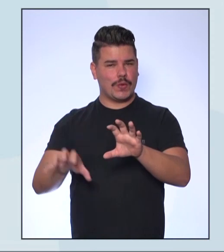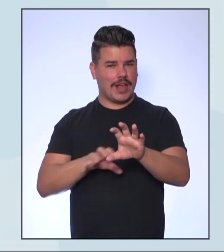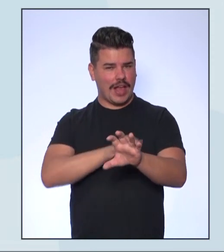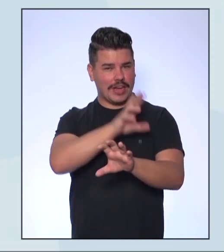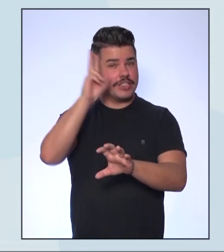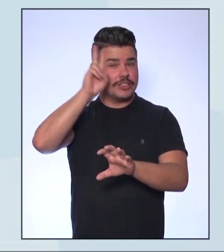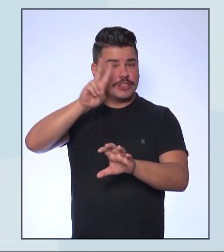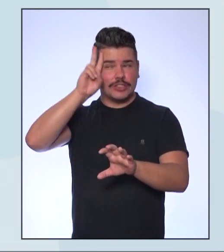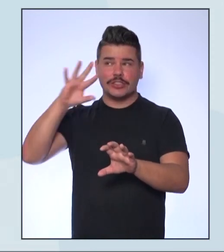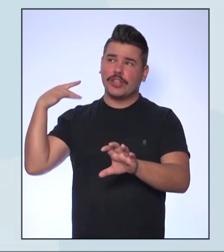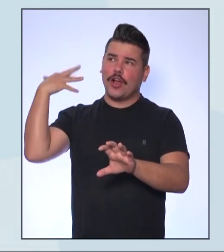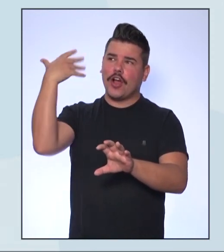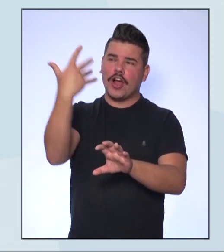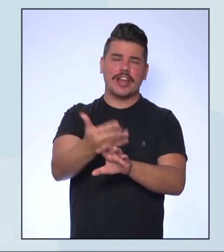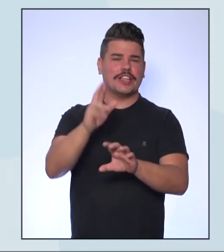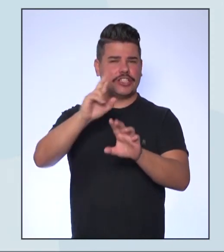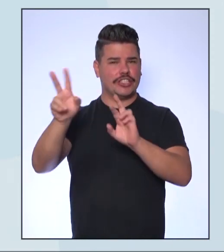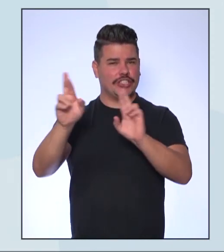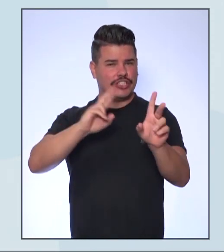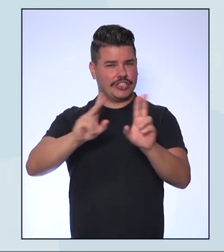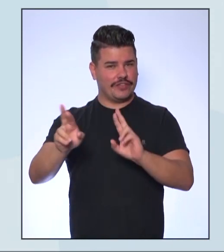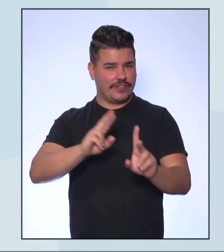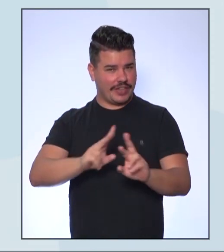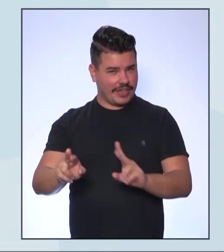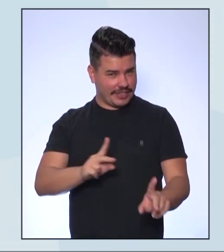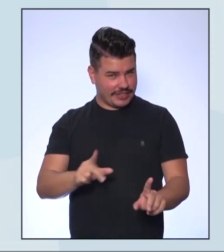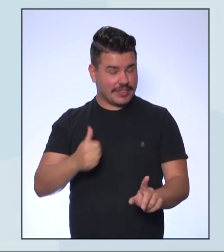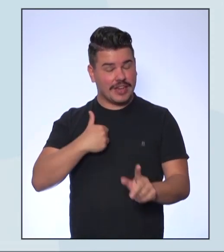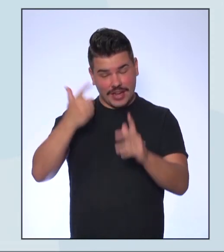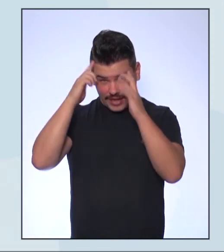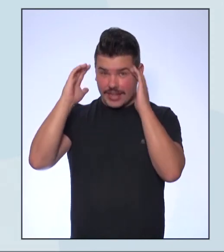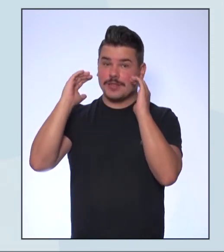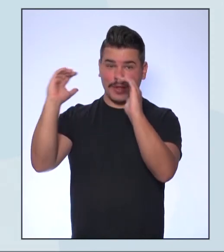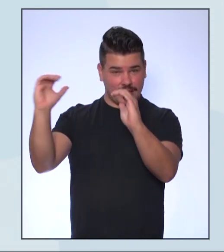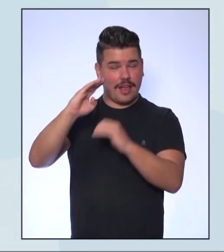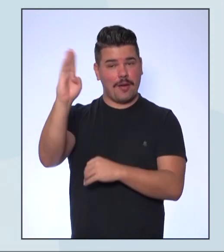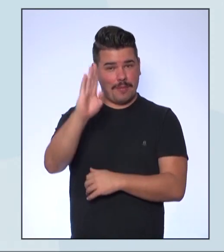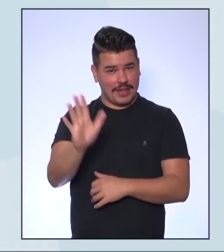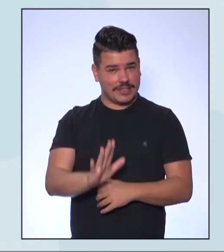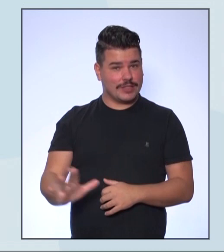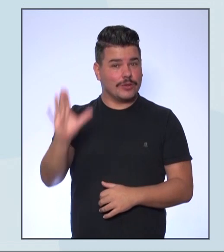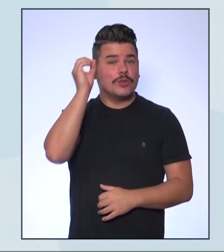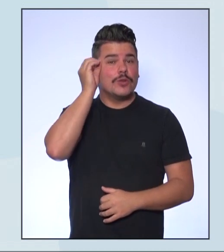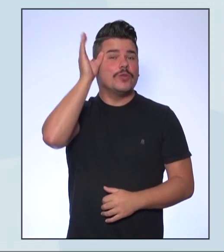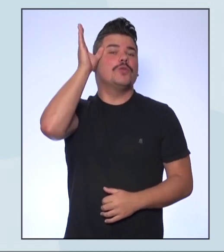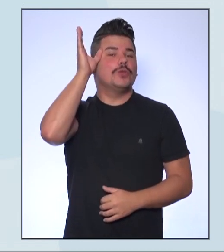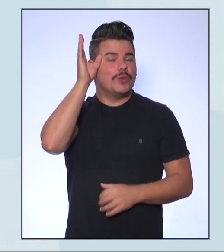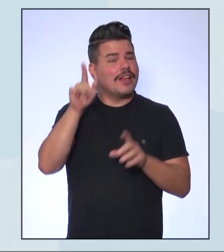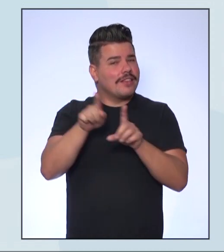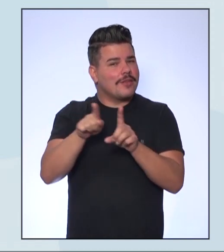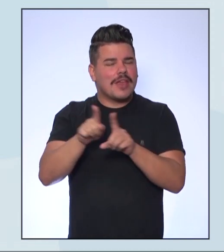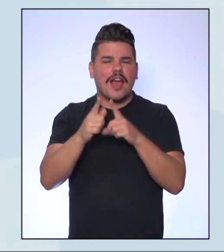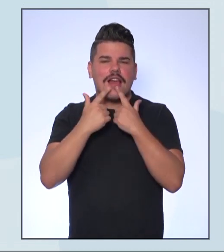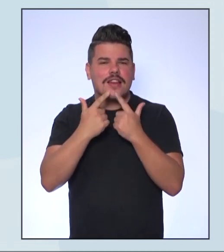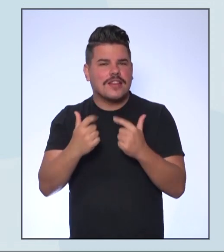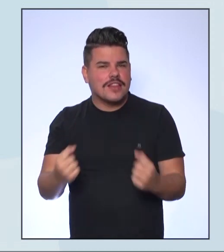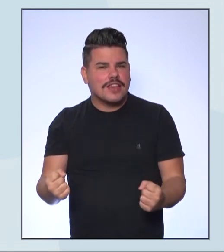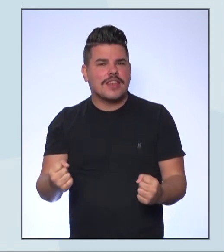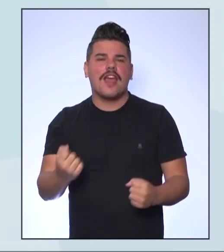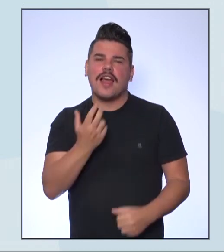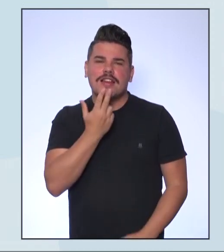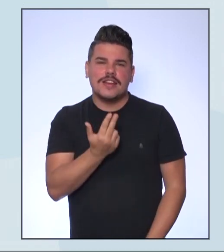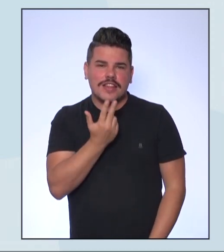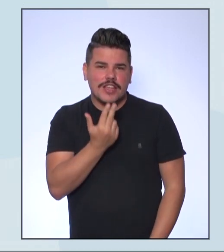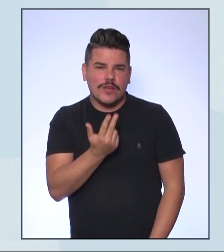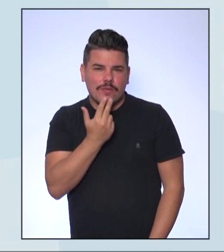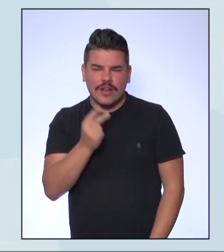sociocultural. Valorizar os aspectos do repertório linguístico e cultural do Brasil e explorar as variedades da língua e o preconceito linguístico